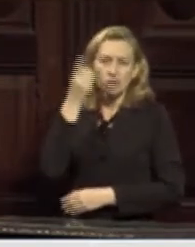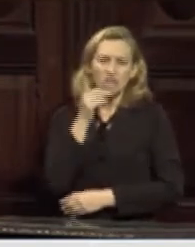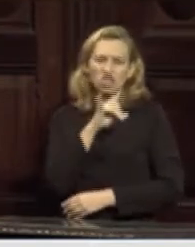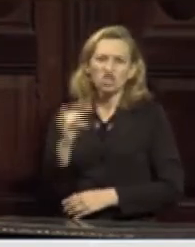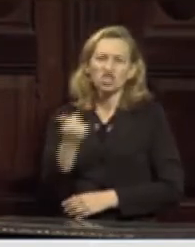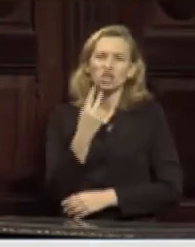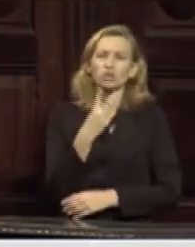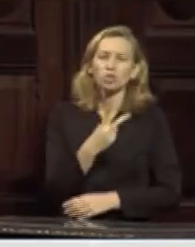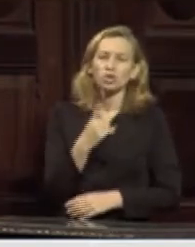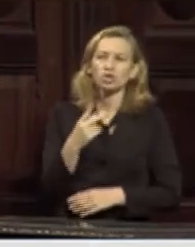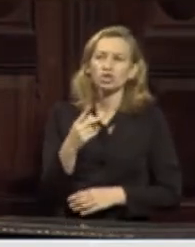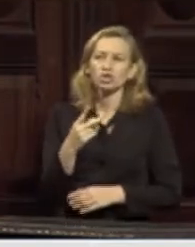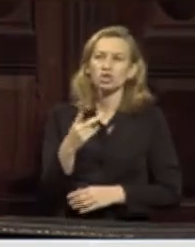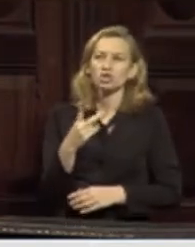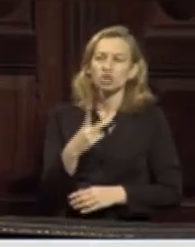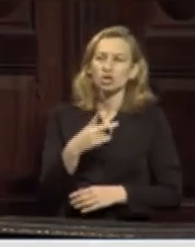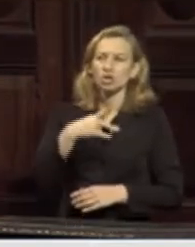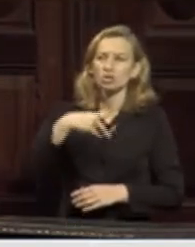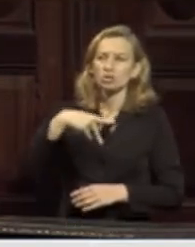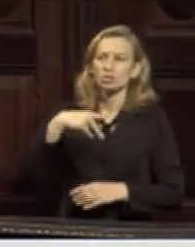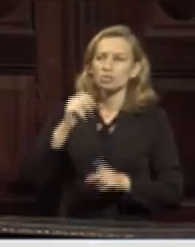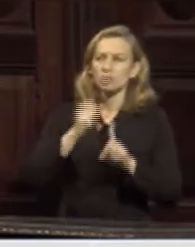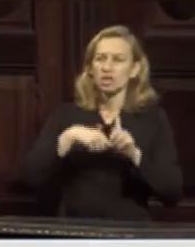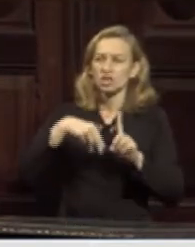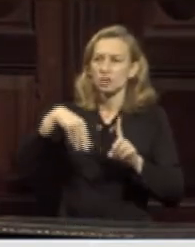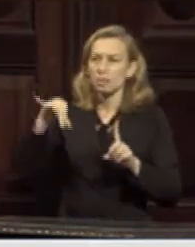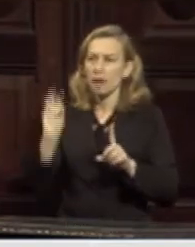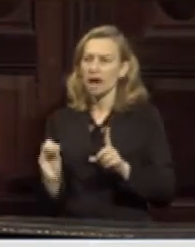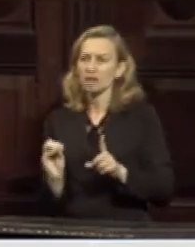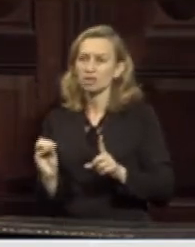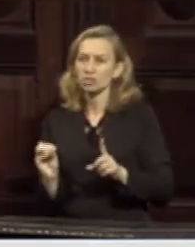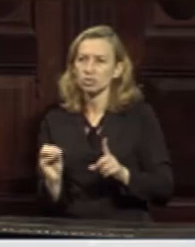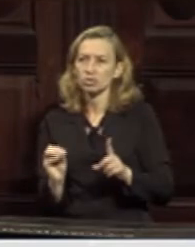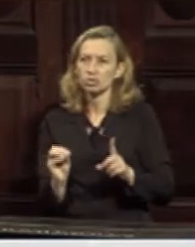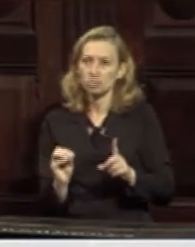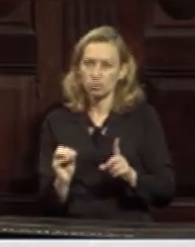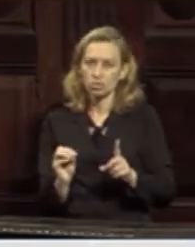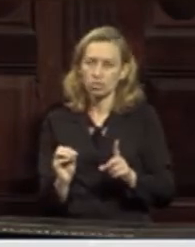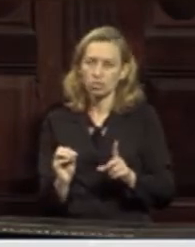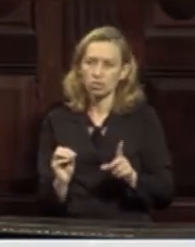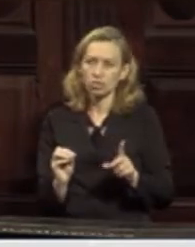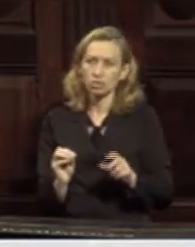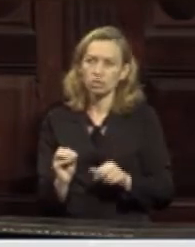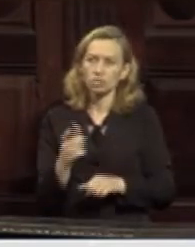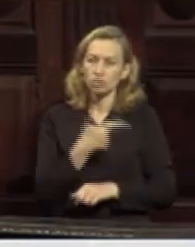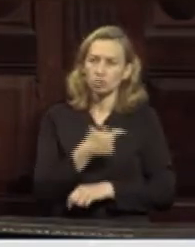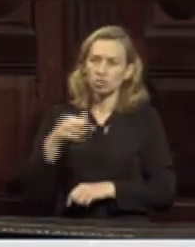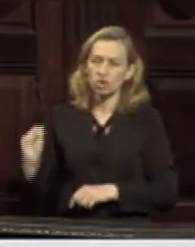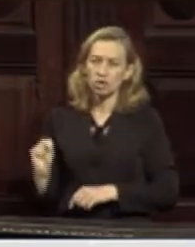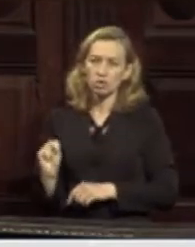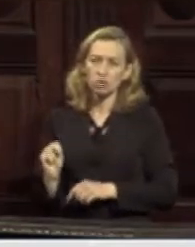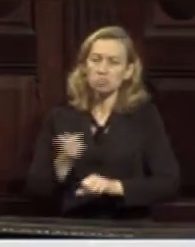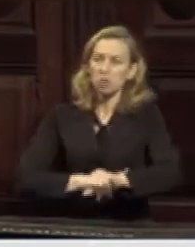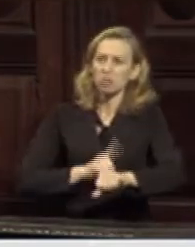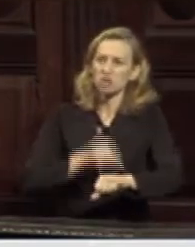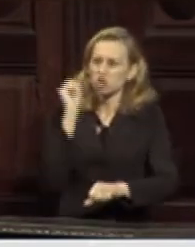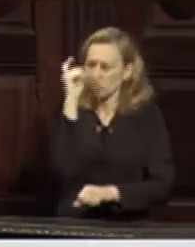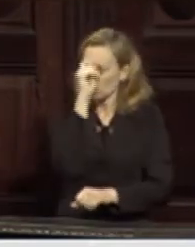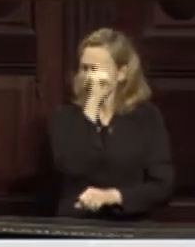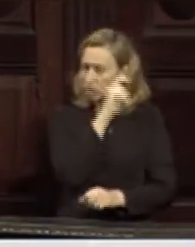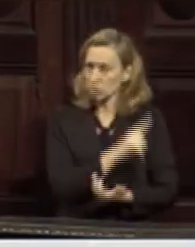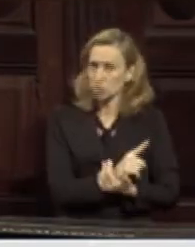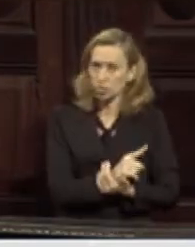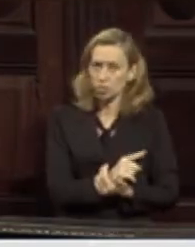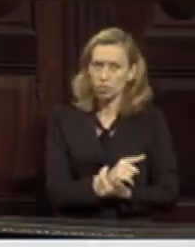maio de 2018, dia seguinte às comemorações do Dia do Trabalho, momento dificílimo para o Rio de Janeiro,